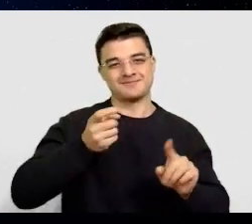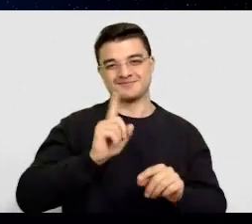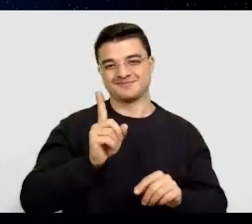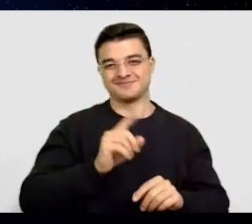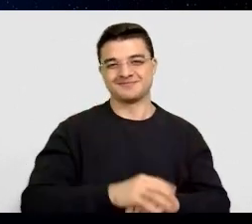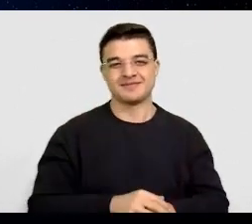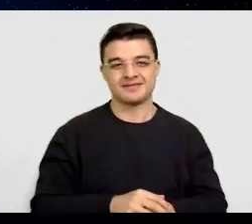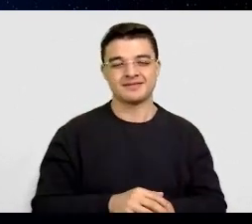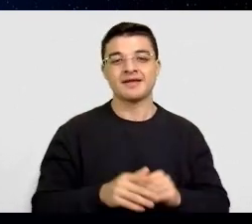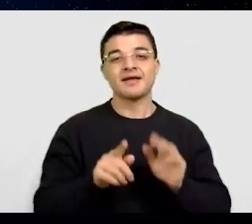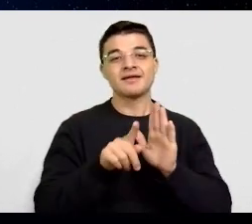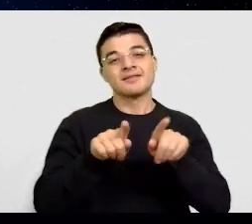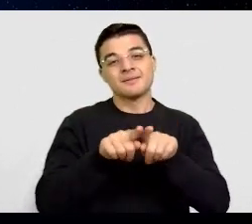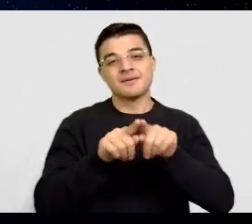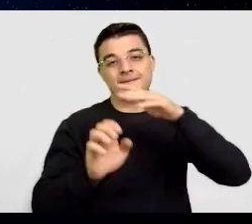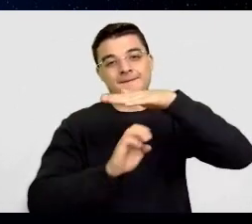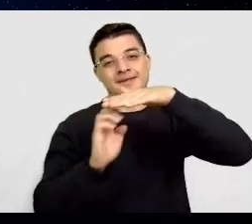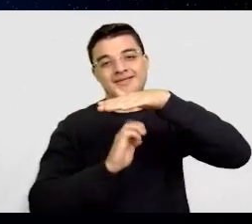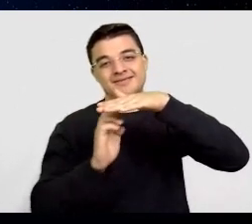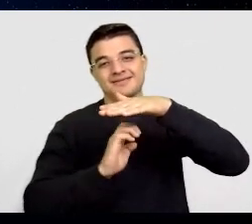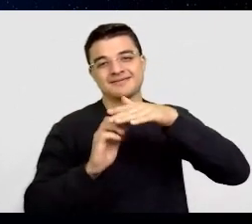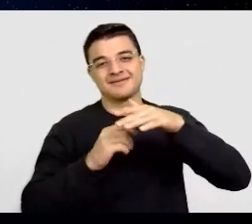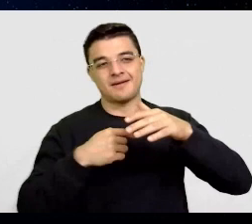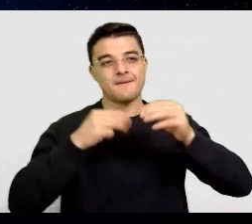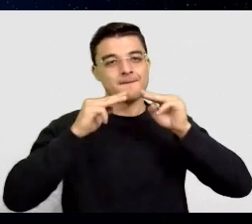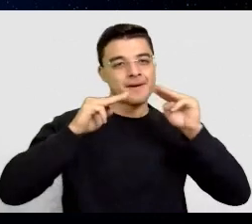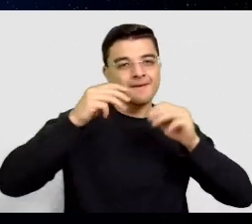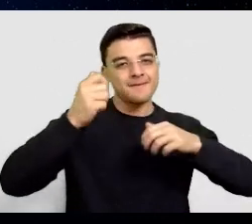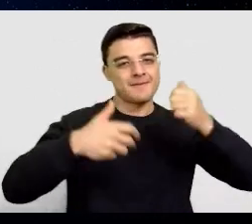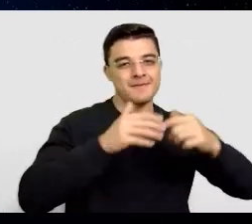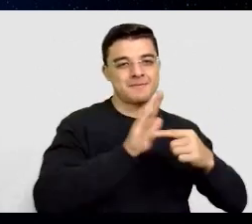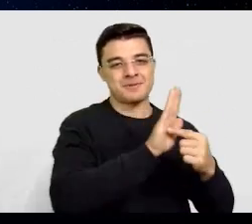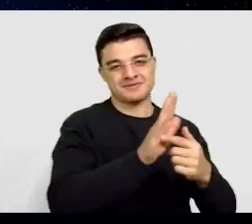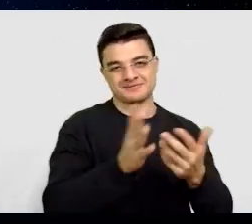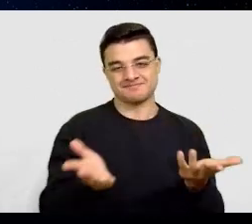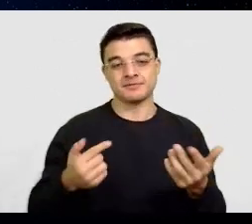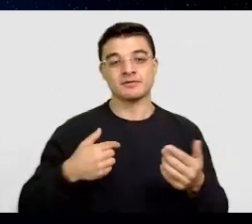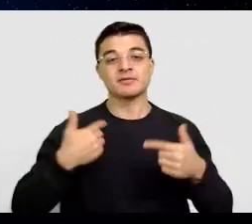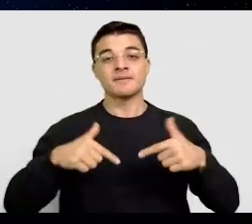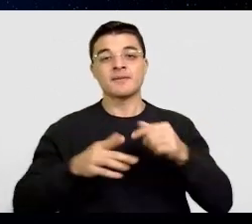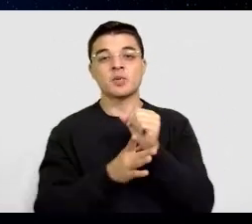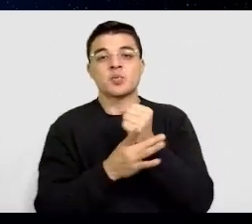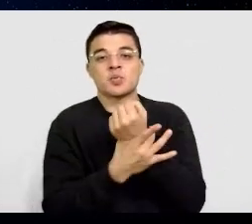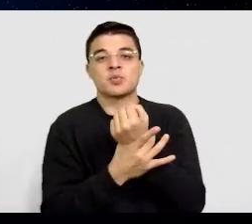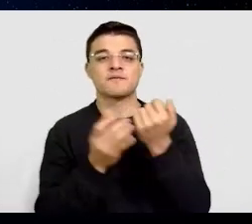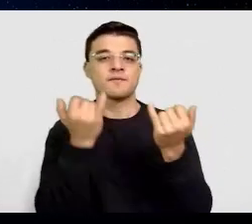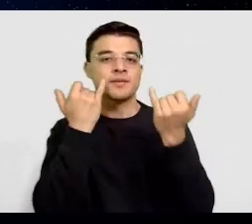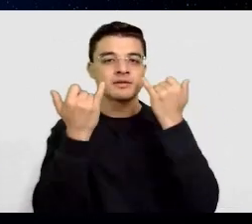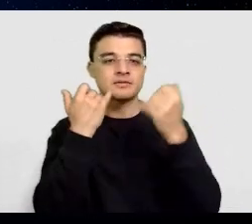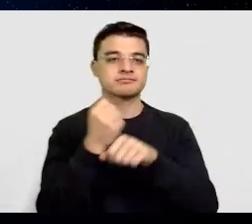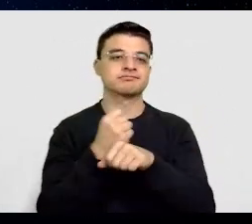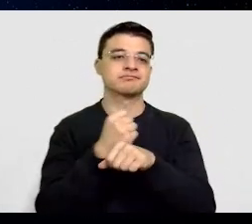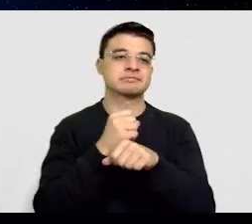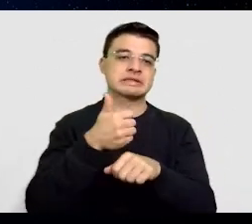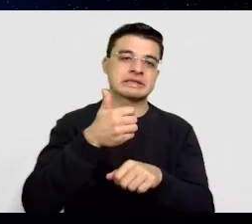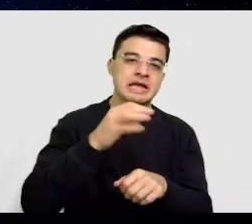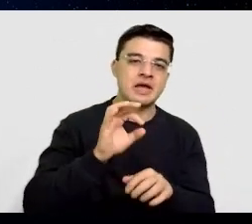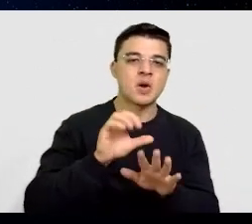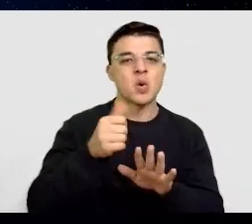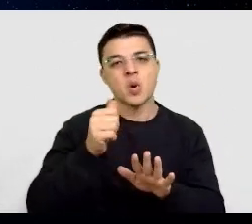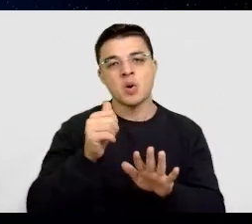Bom, pessoal, eu trabalho com segurança da informação já tem um tempo, cerca de 10, 11 anos.